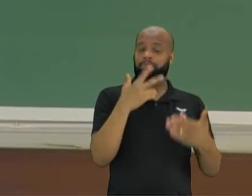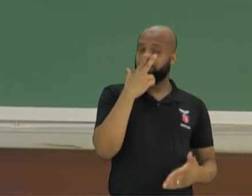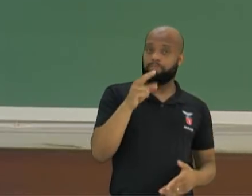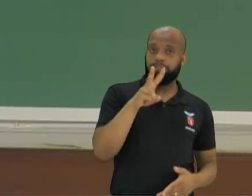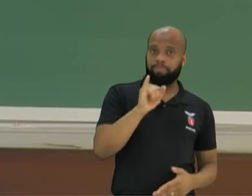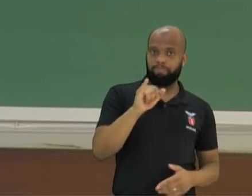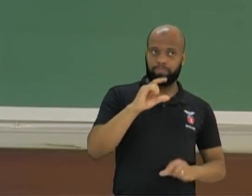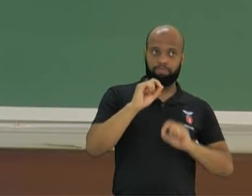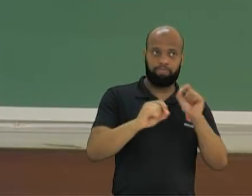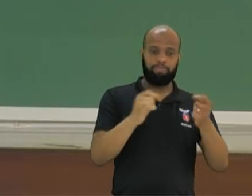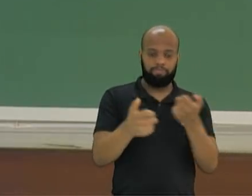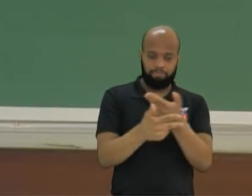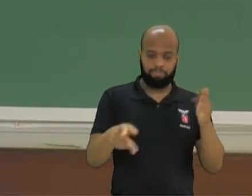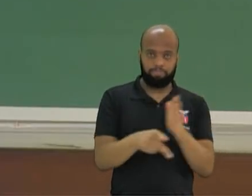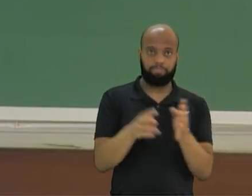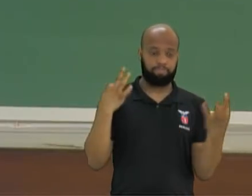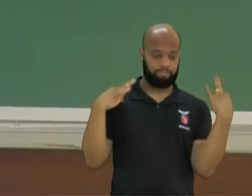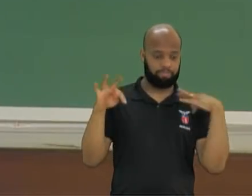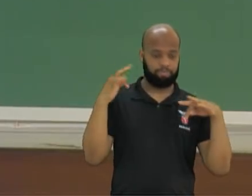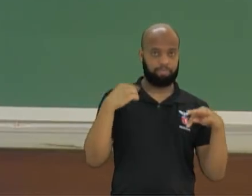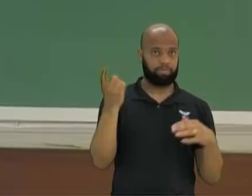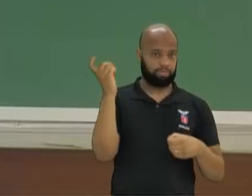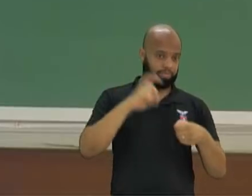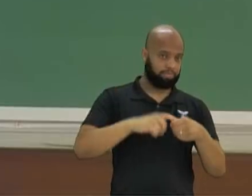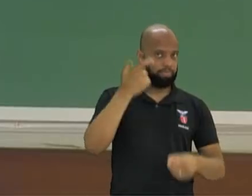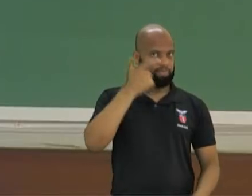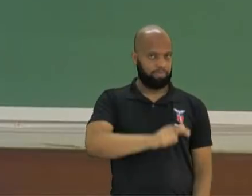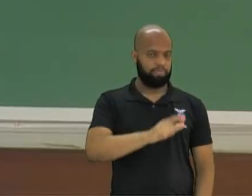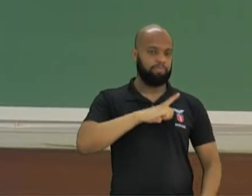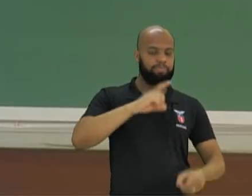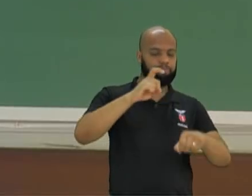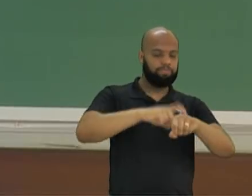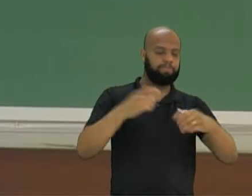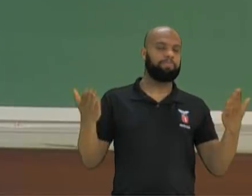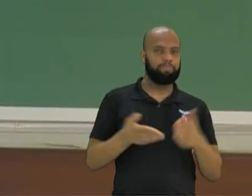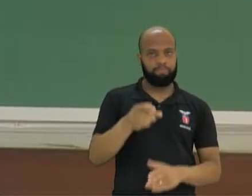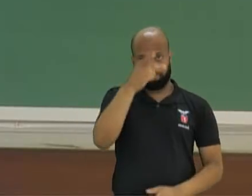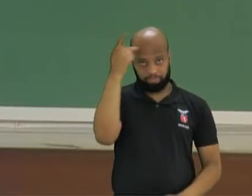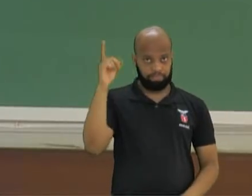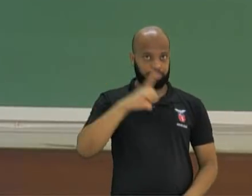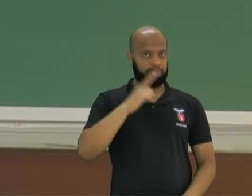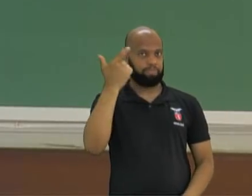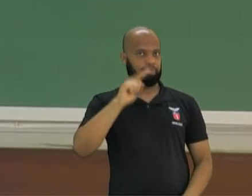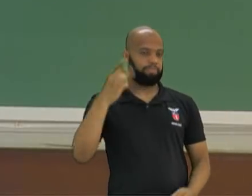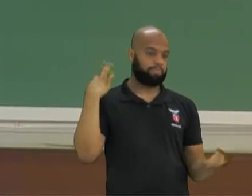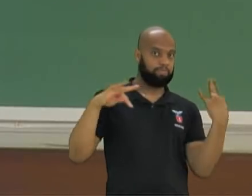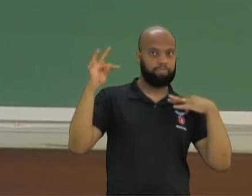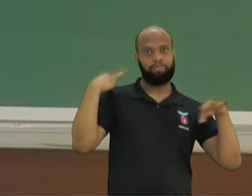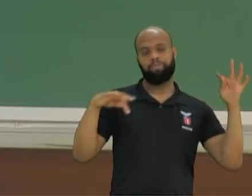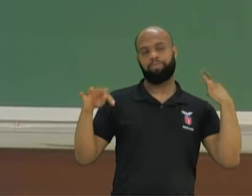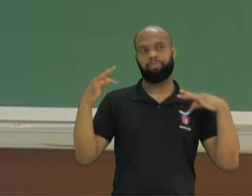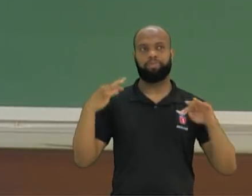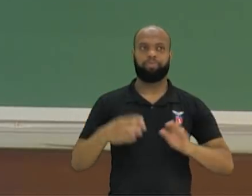as atividades de turismo serão retomadas, com esse tempo que as pessoas terão para turistar.